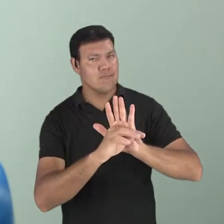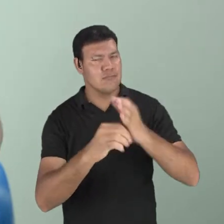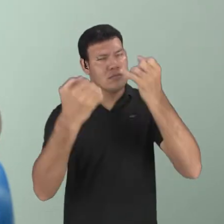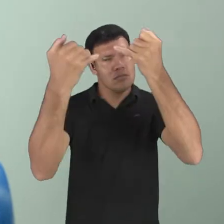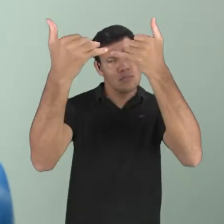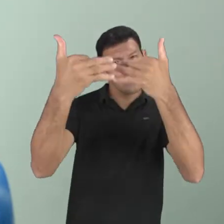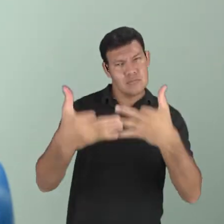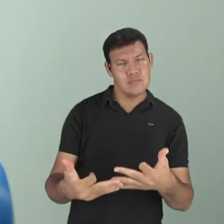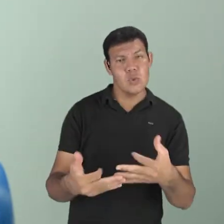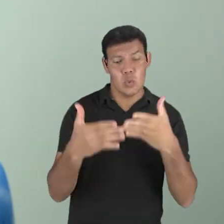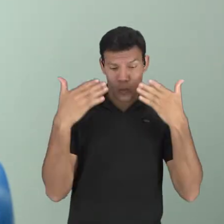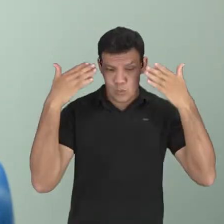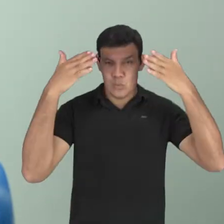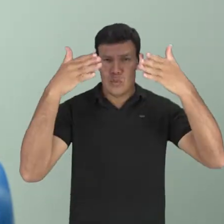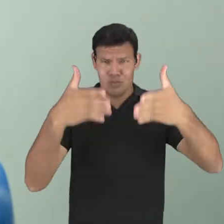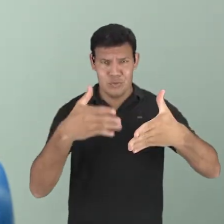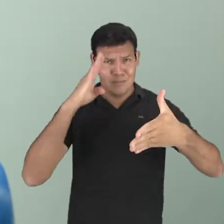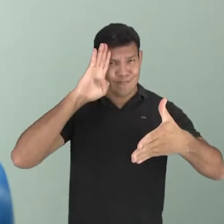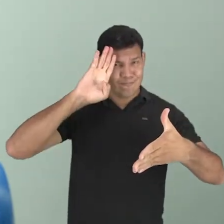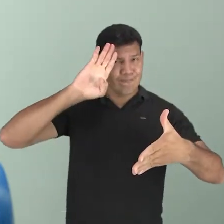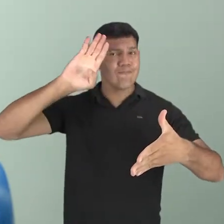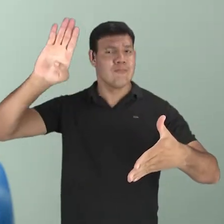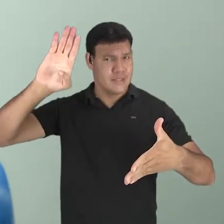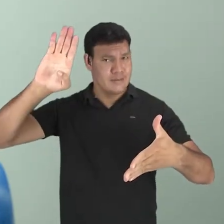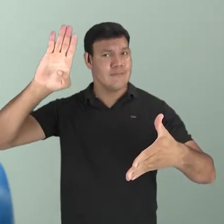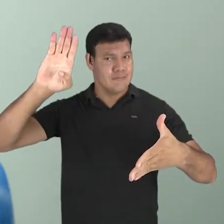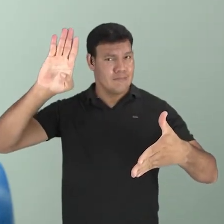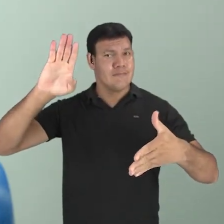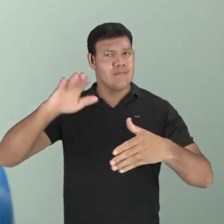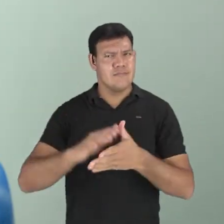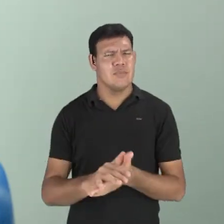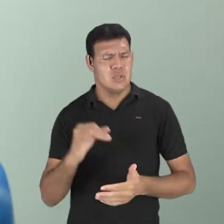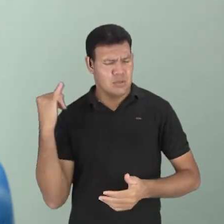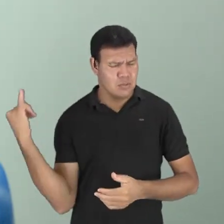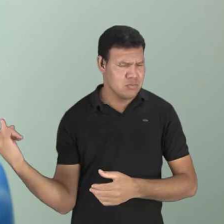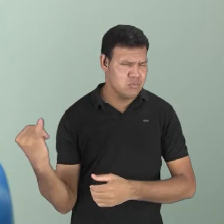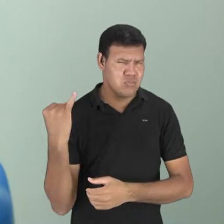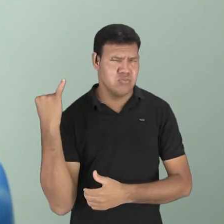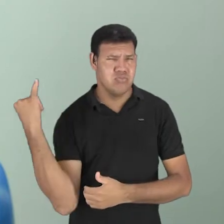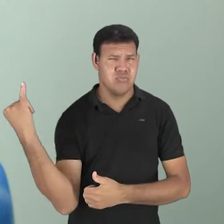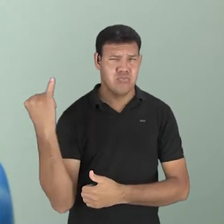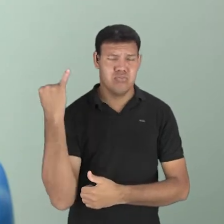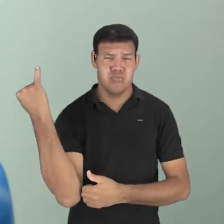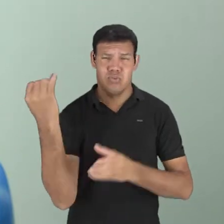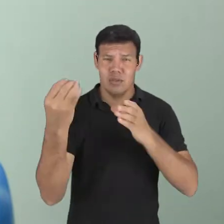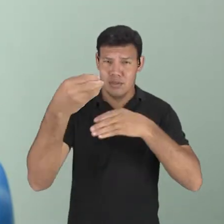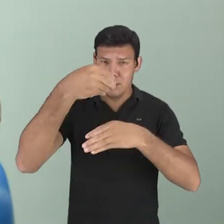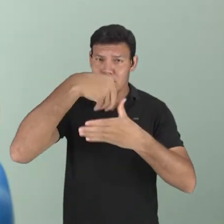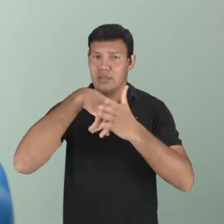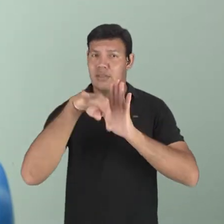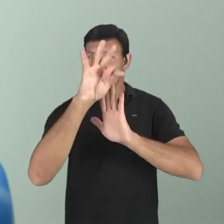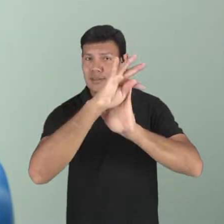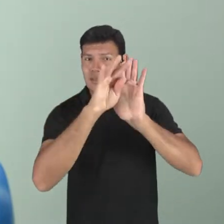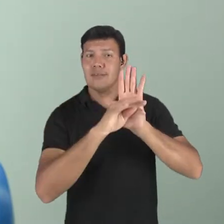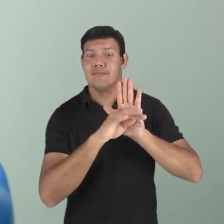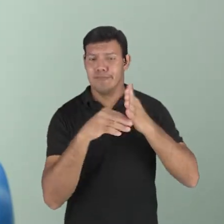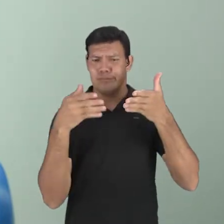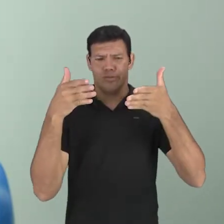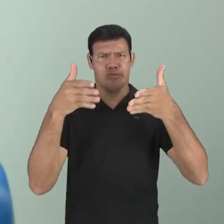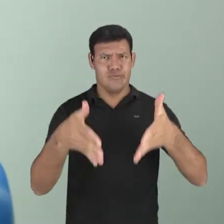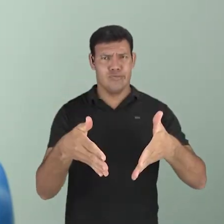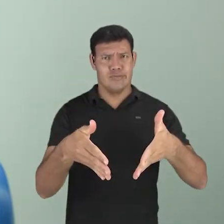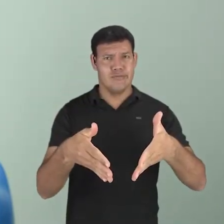falando sobre aquela ideia que é principal, aquela ideia que é mais importante no texto. E que a partir da